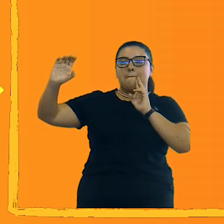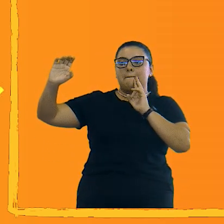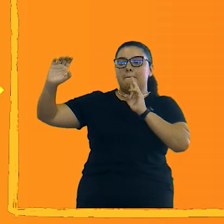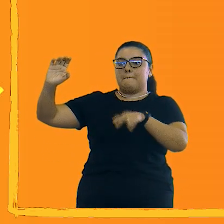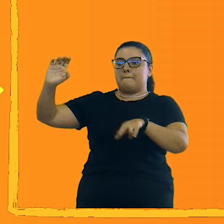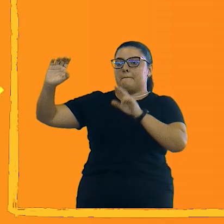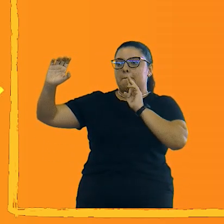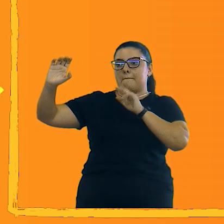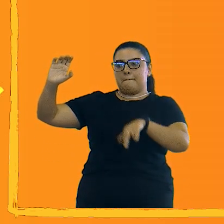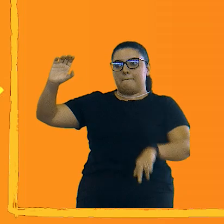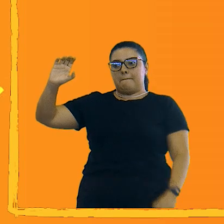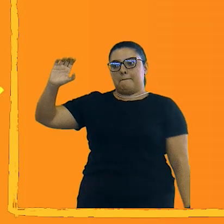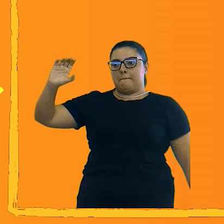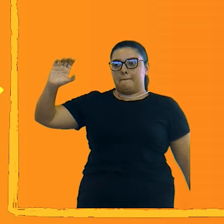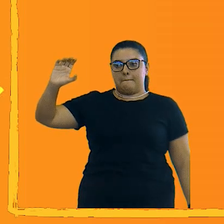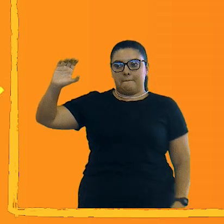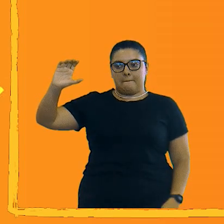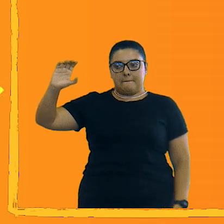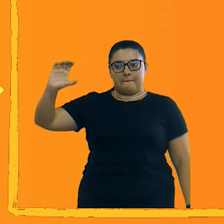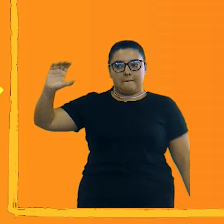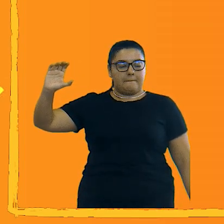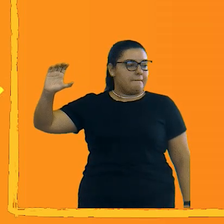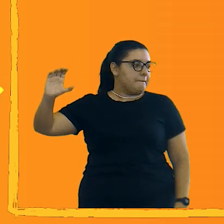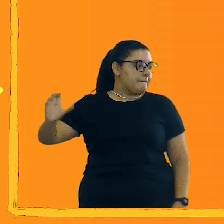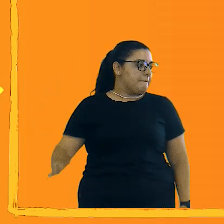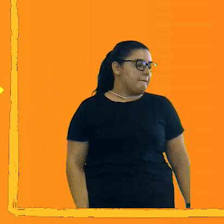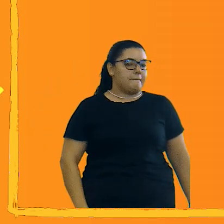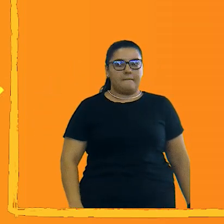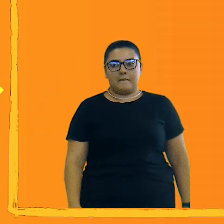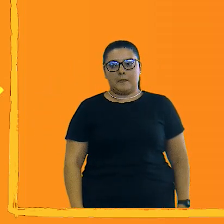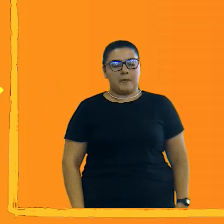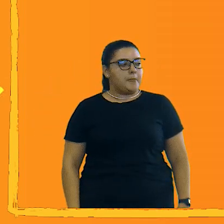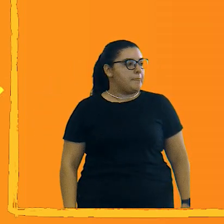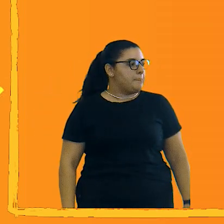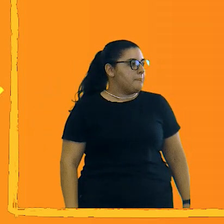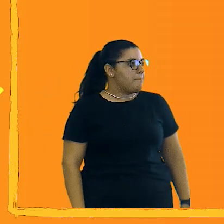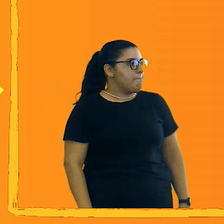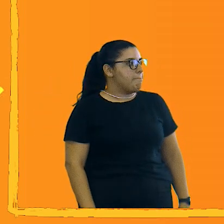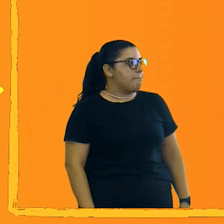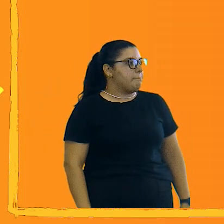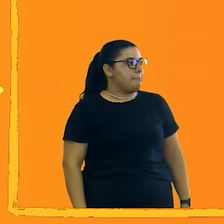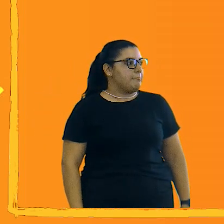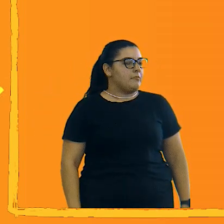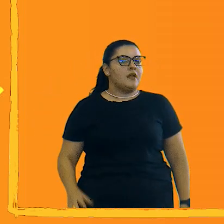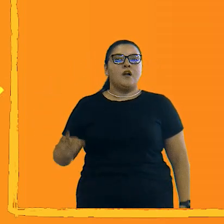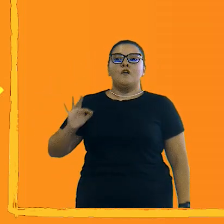2024 é gente pega aí pega a bênção vai calouro